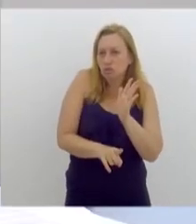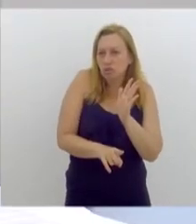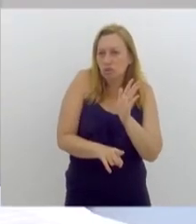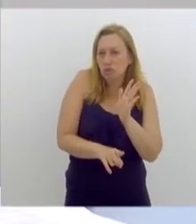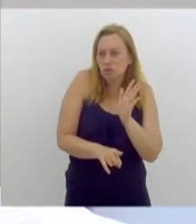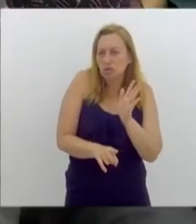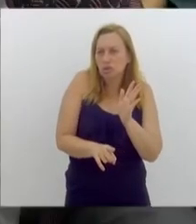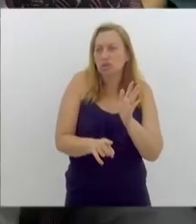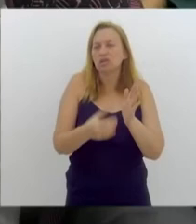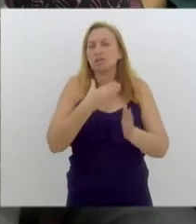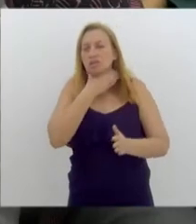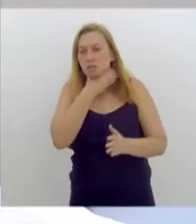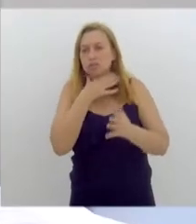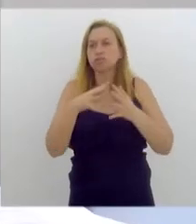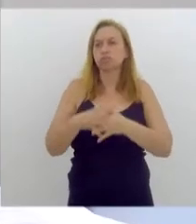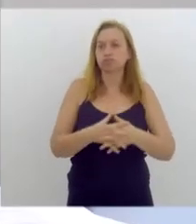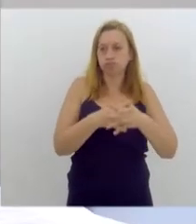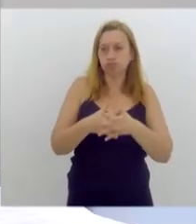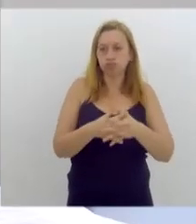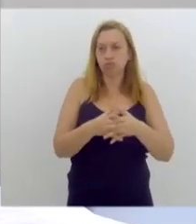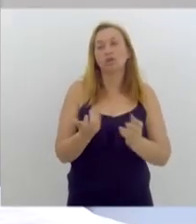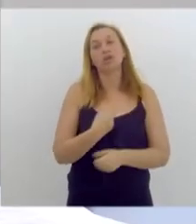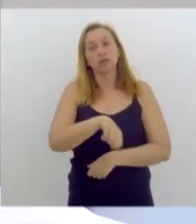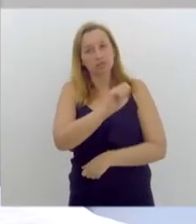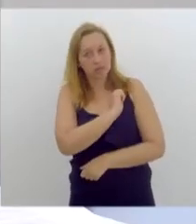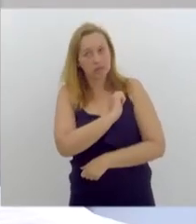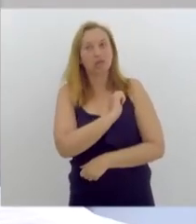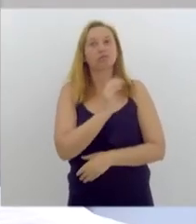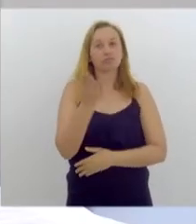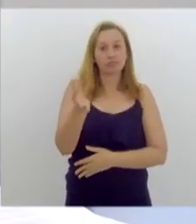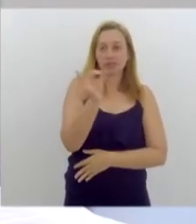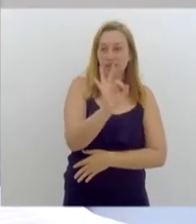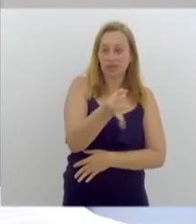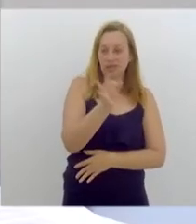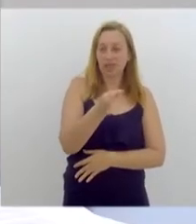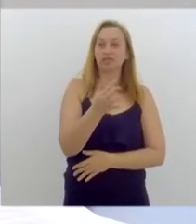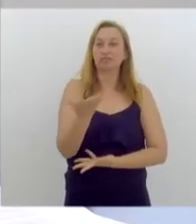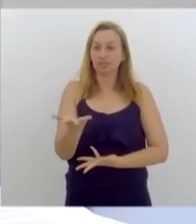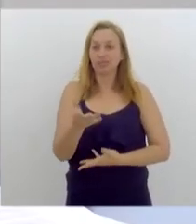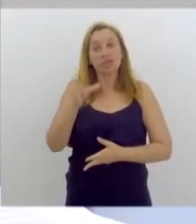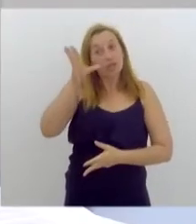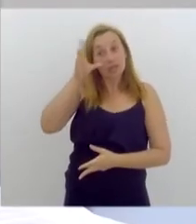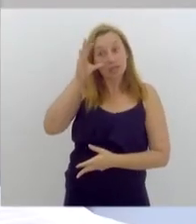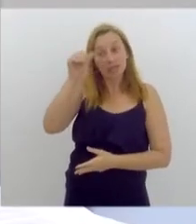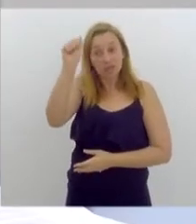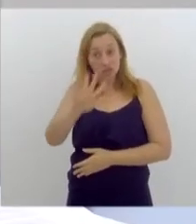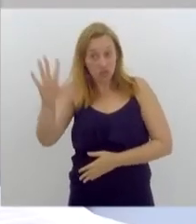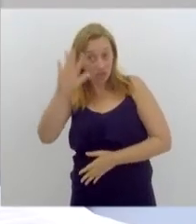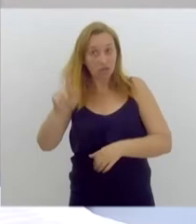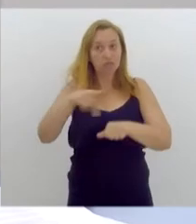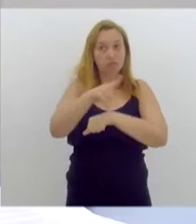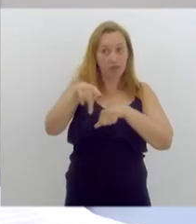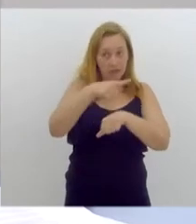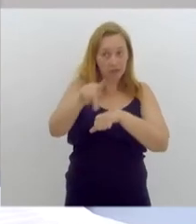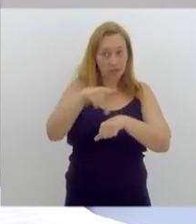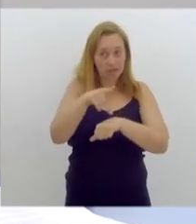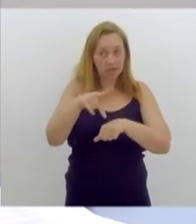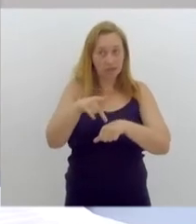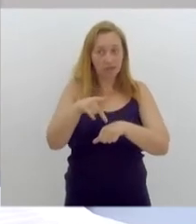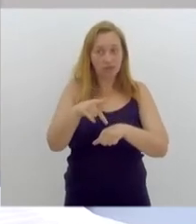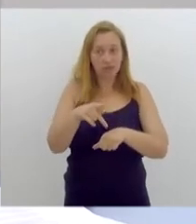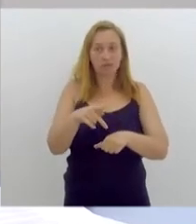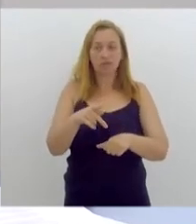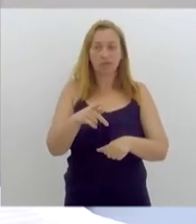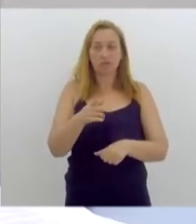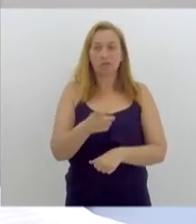caminhoneiros exatamente pleno regime de recuperação fiscal como era de interesse Geral do país o regime